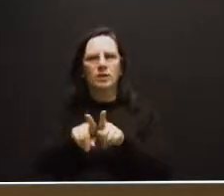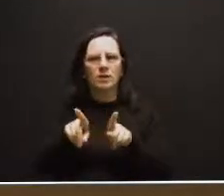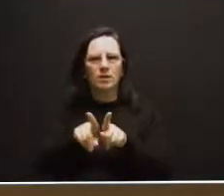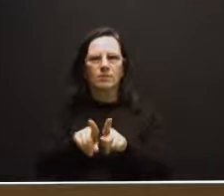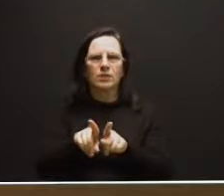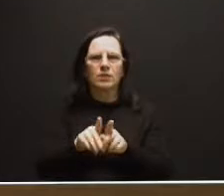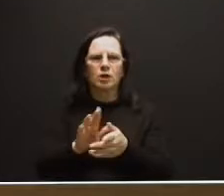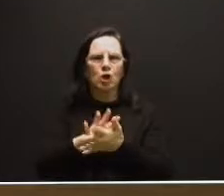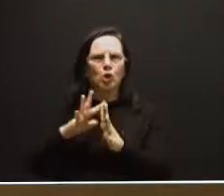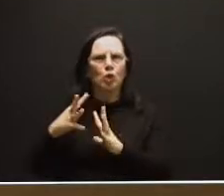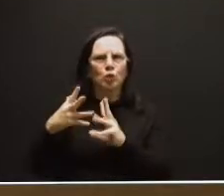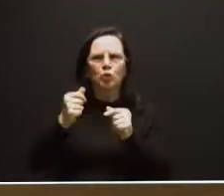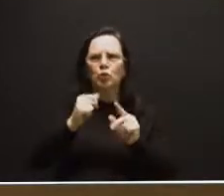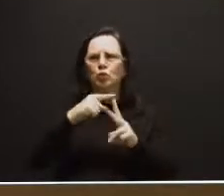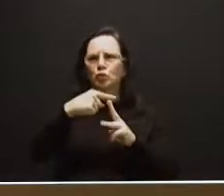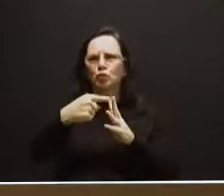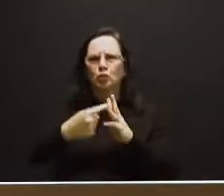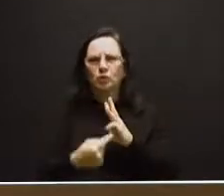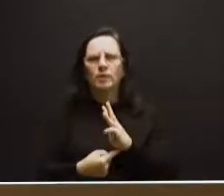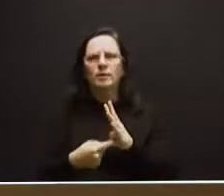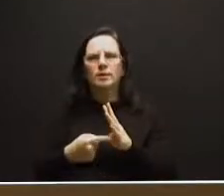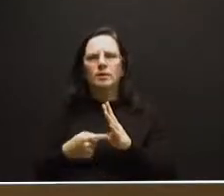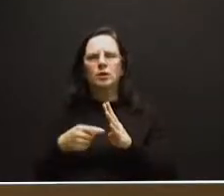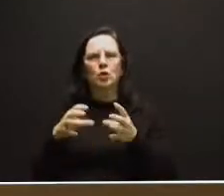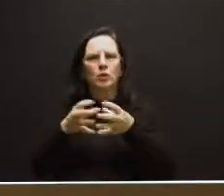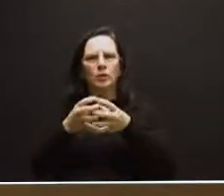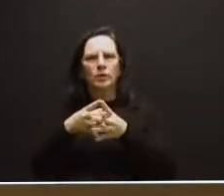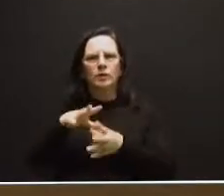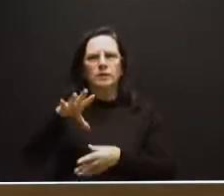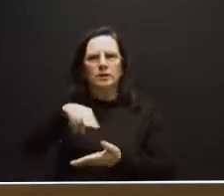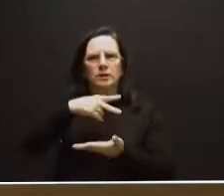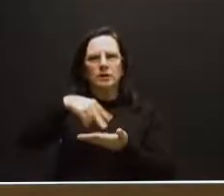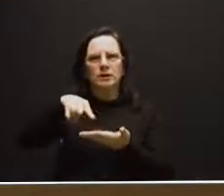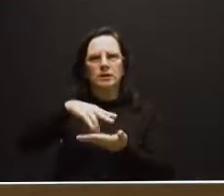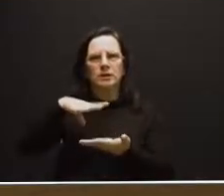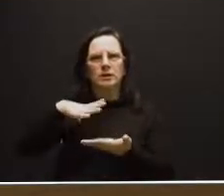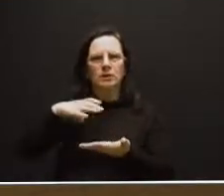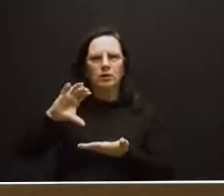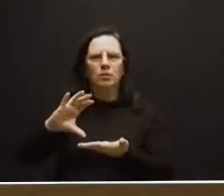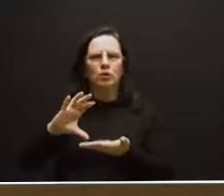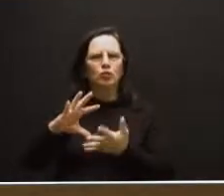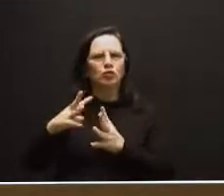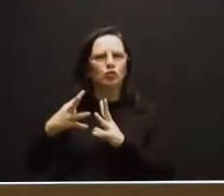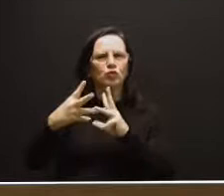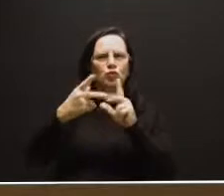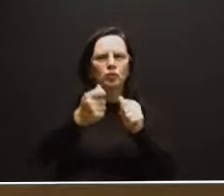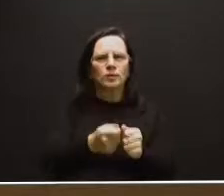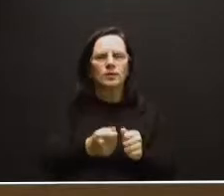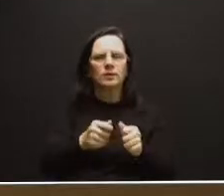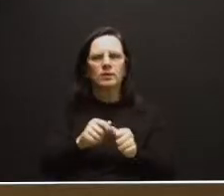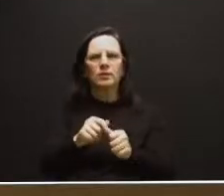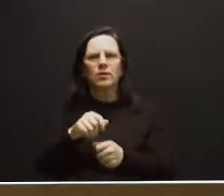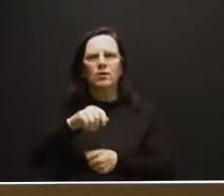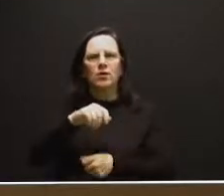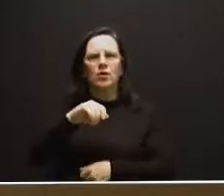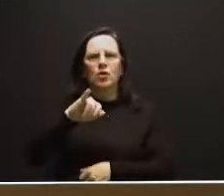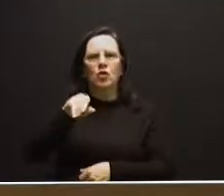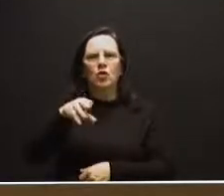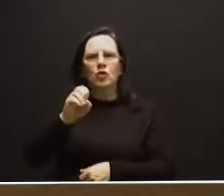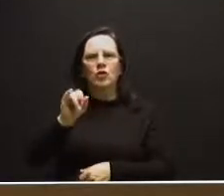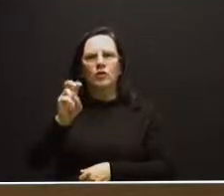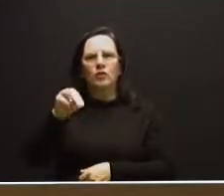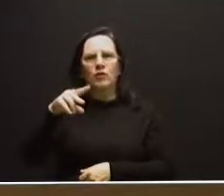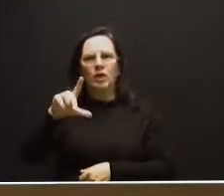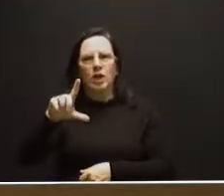todos os prêmios que a companhia de dança de cubatão conseguiu reunir em uma só edição do festival de joinville é com certeza